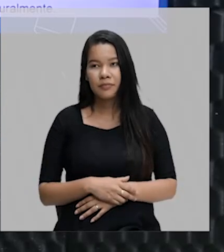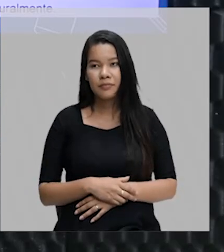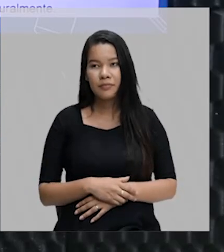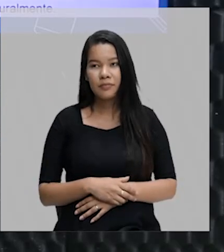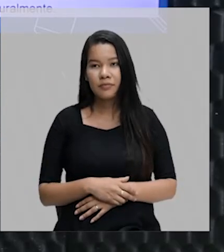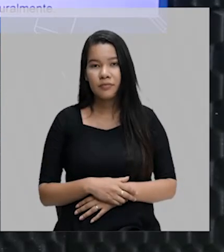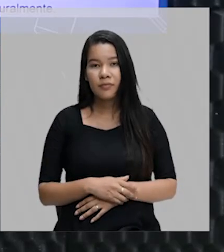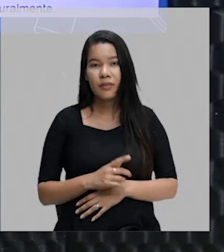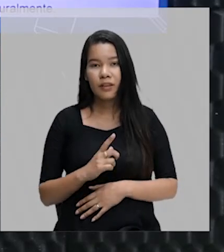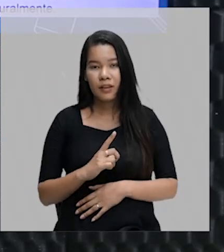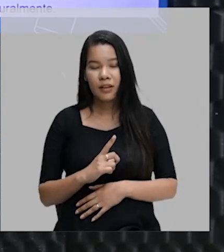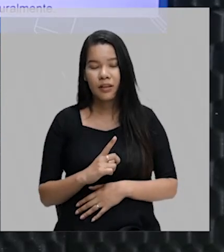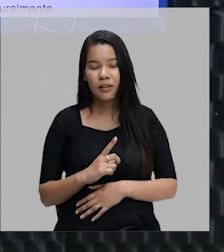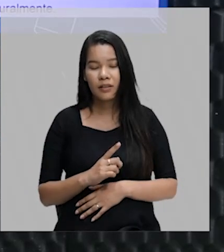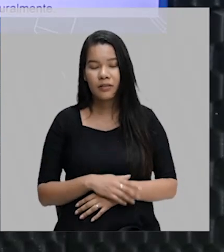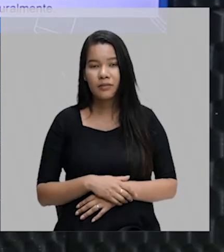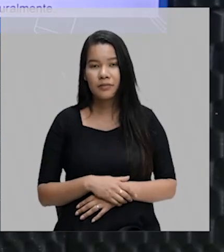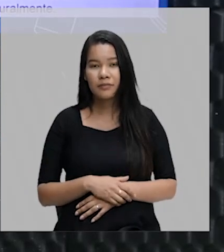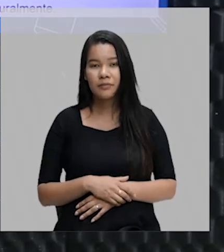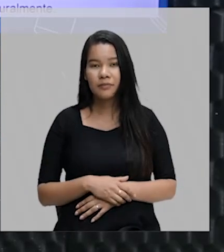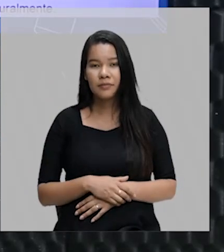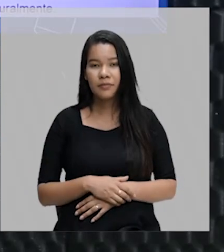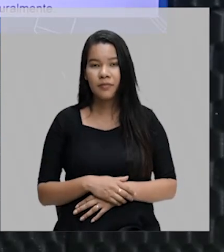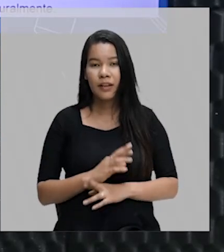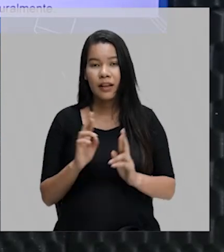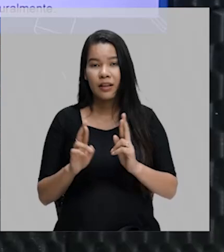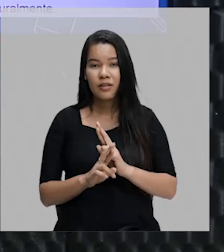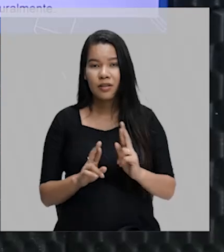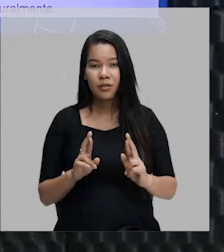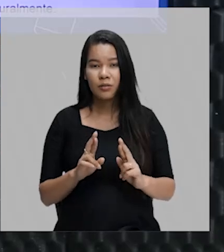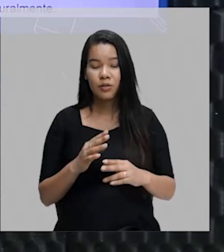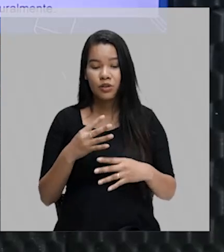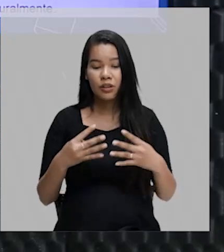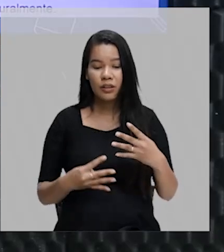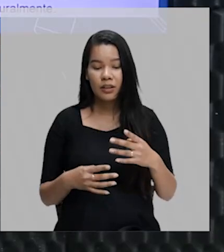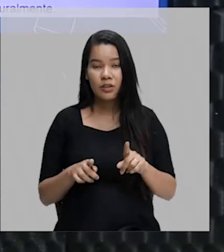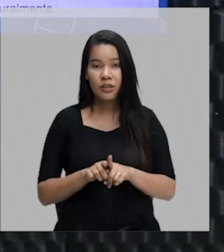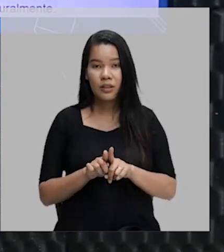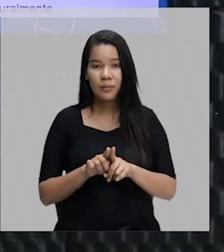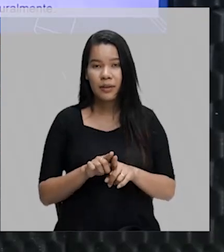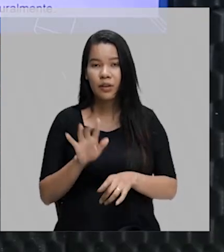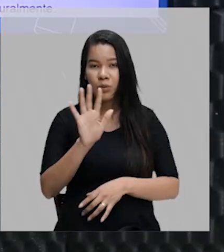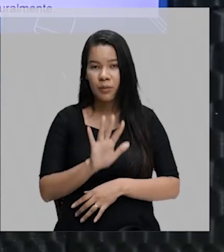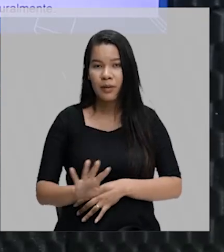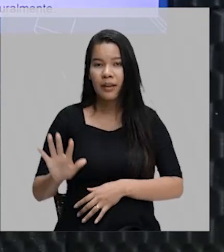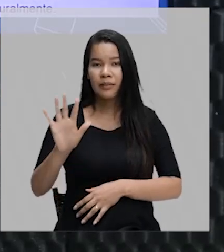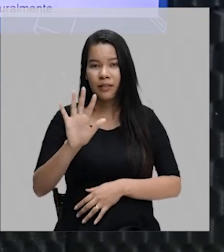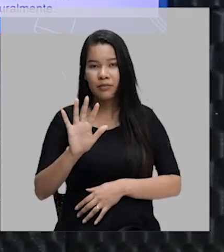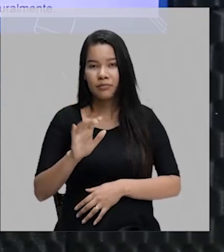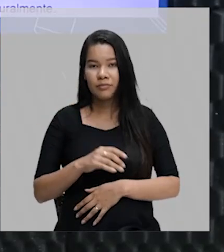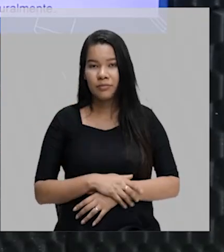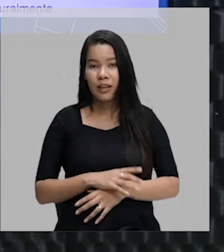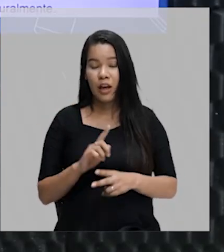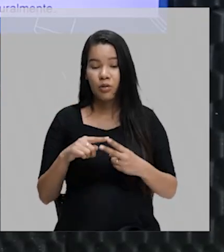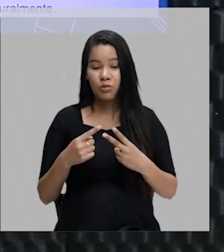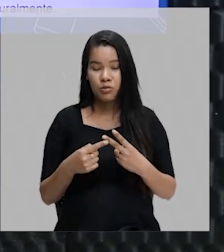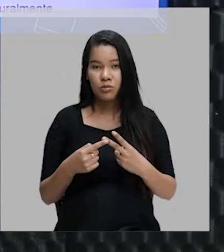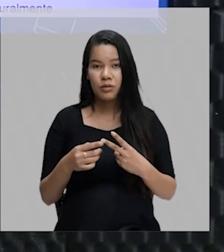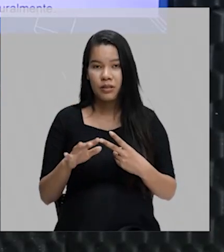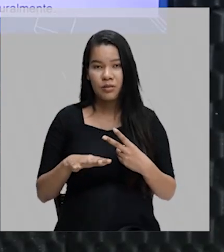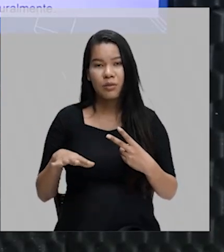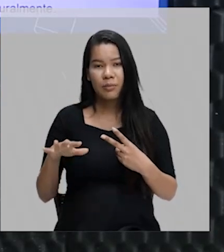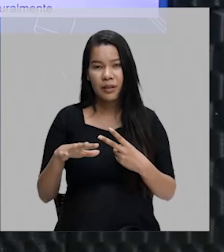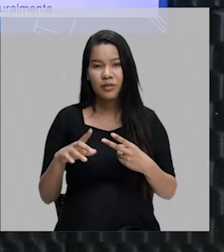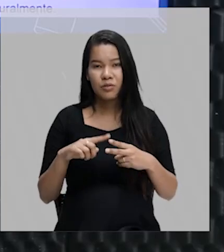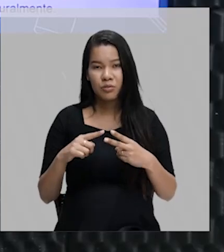tem fator genético e fator ambiental. Não é só genético, não é só ambiental, é os dois.